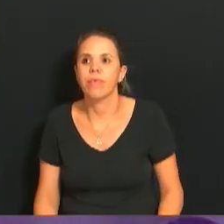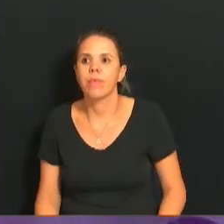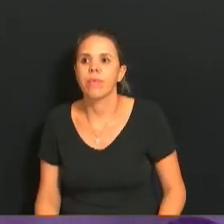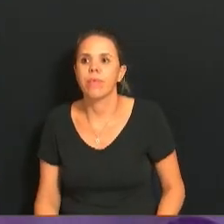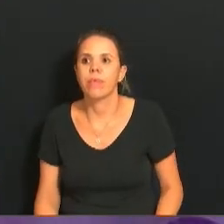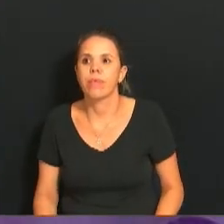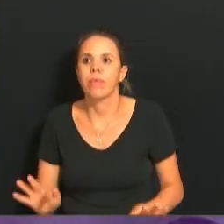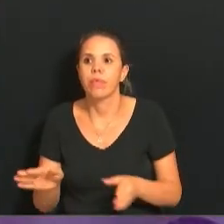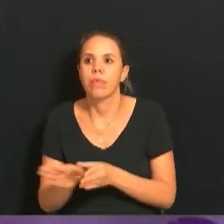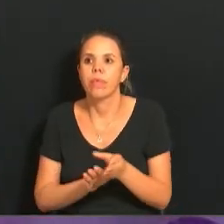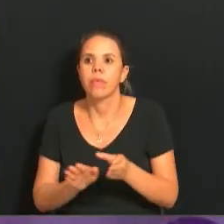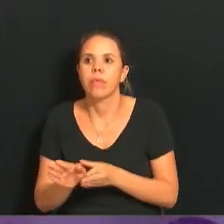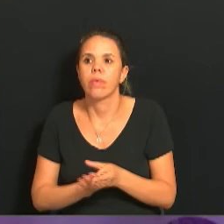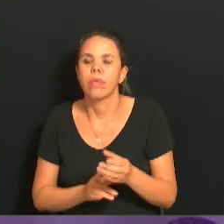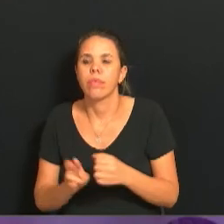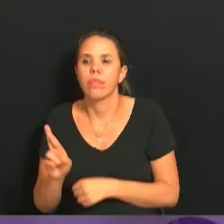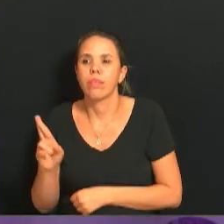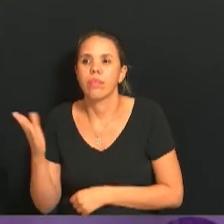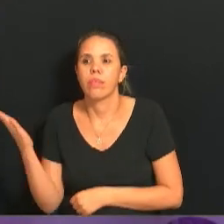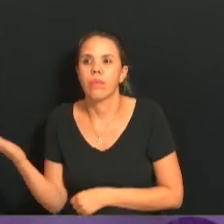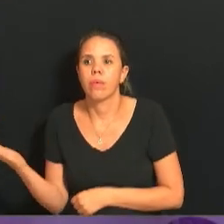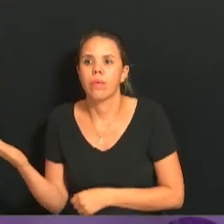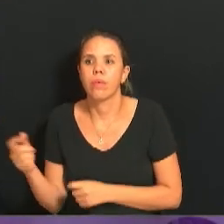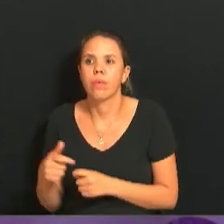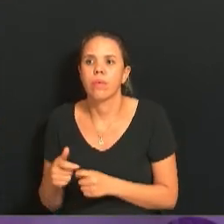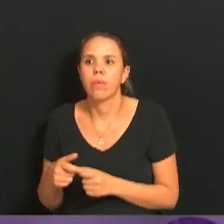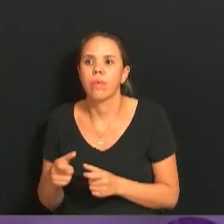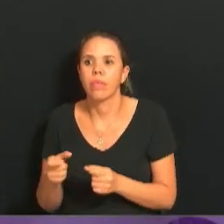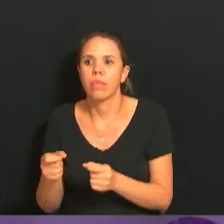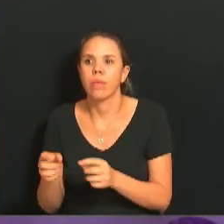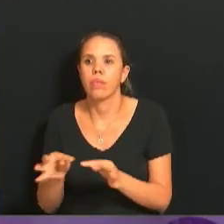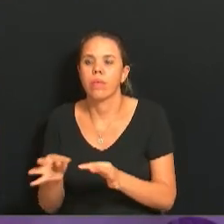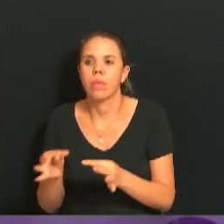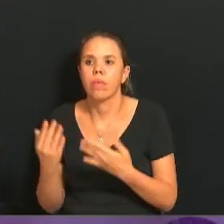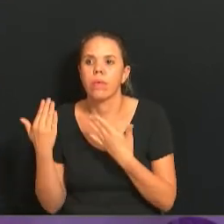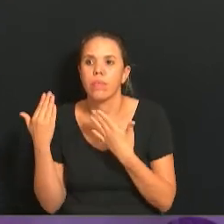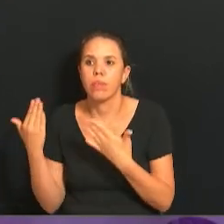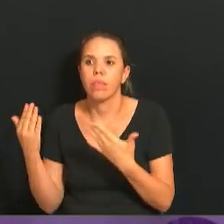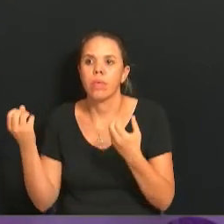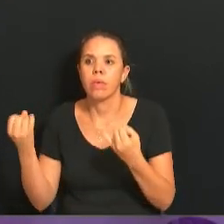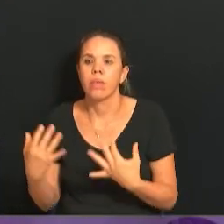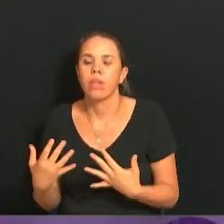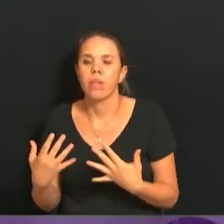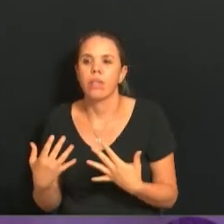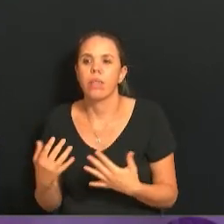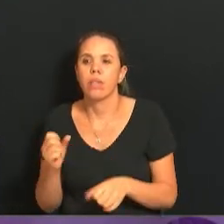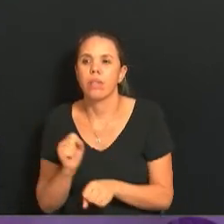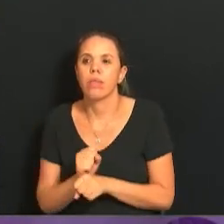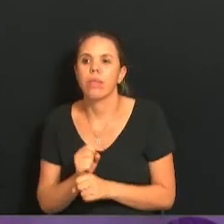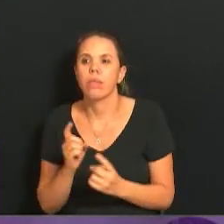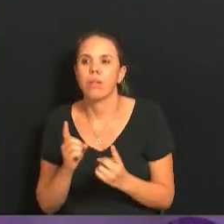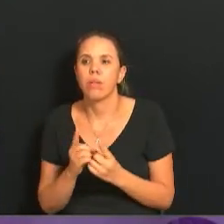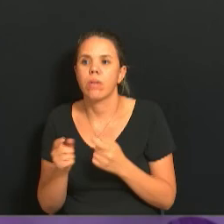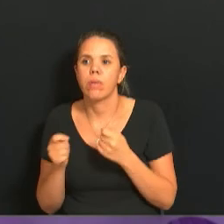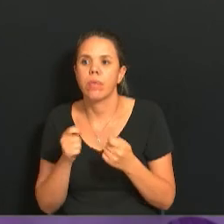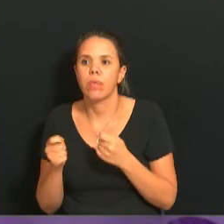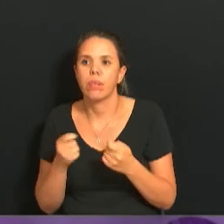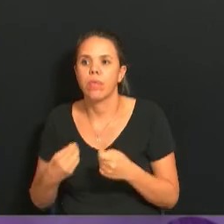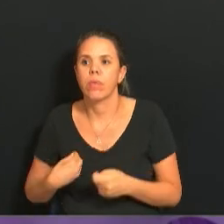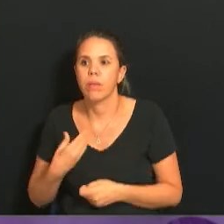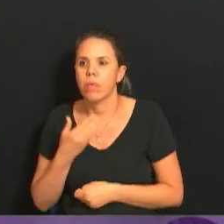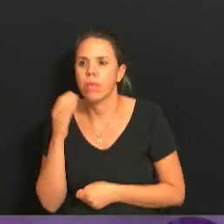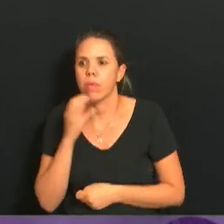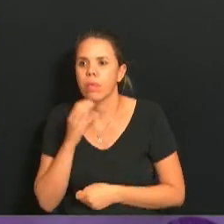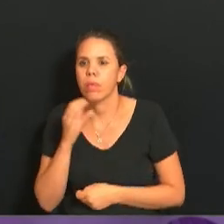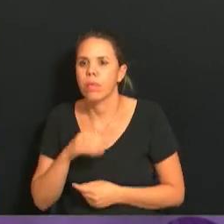as orientações do Dr. André Moraes, médico oncologista. Doutor, muito obrigada, viu, por parar seus atendimentos. A gente sabe que vida de médico é corrida,